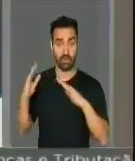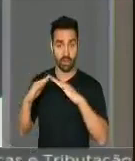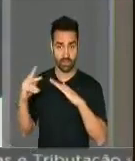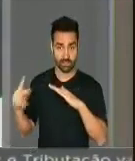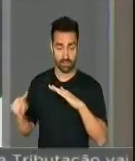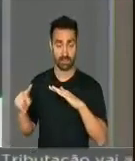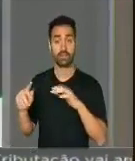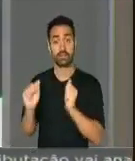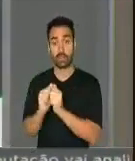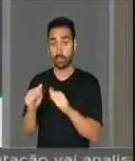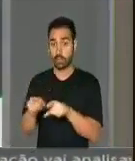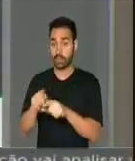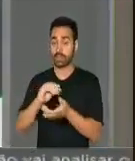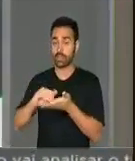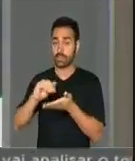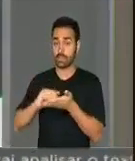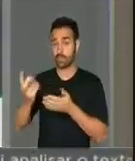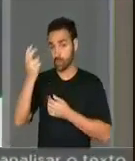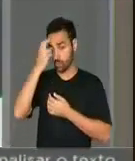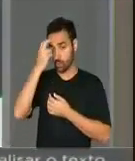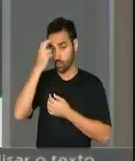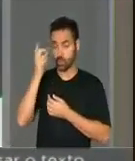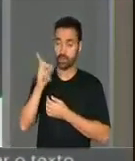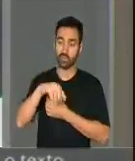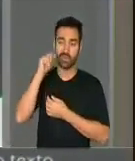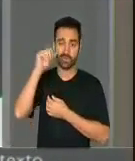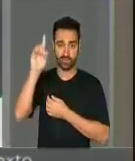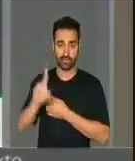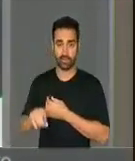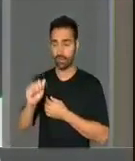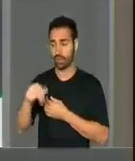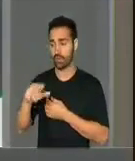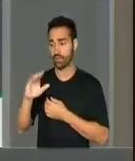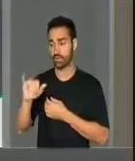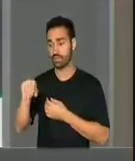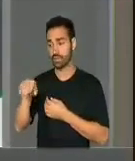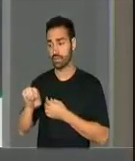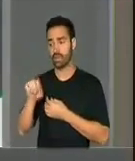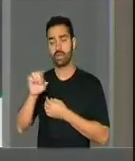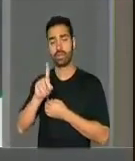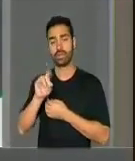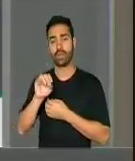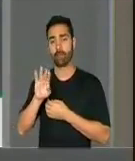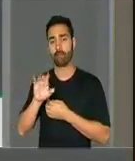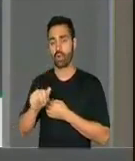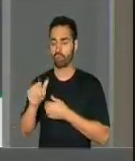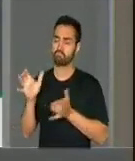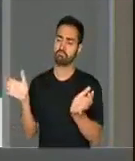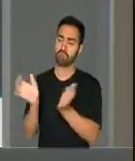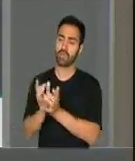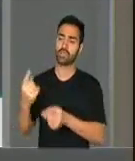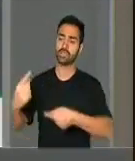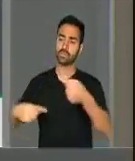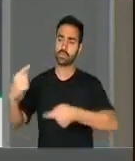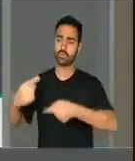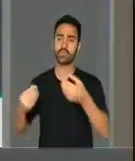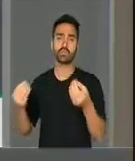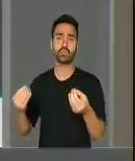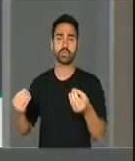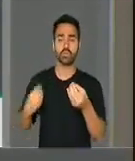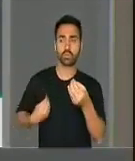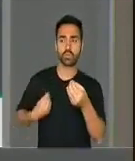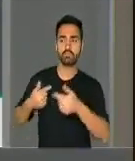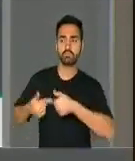Cultura da cidade de São Paulo, André Sturne, e a diretora-presidente em exercício da Ancine, Débora Ivanov, para discutir os principais desafios do setor